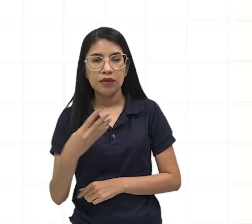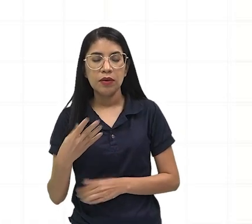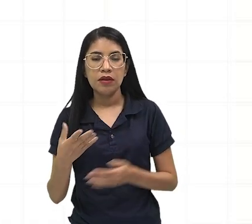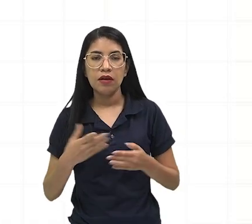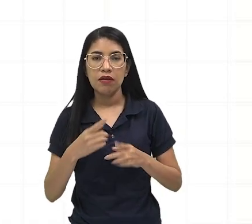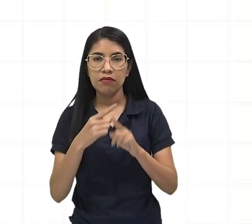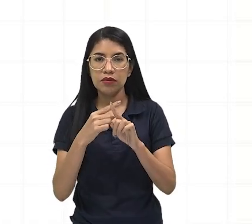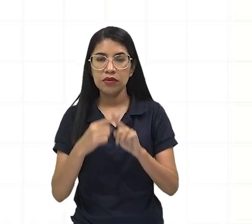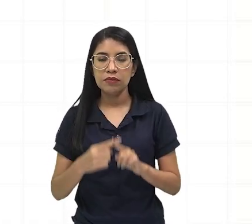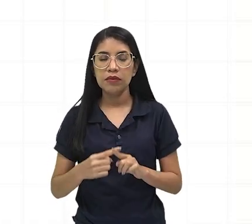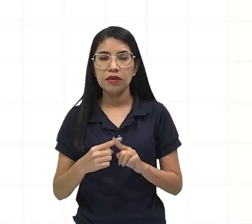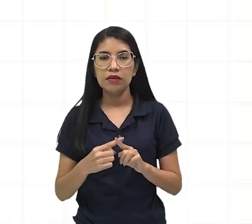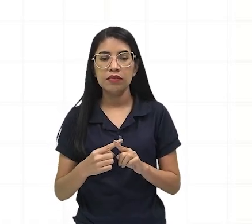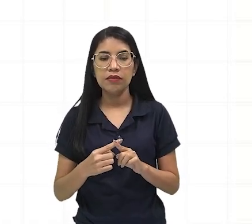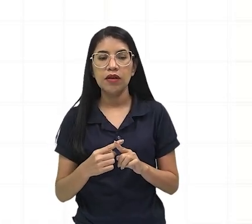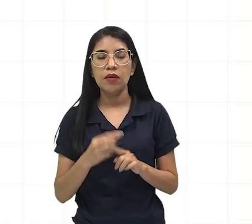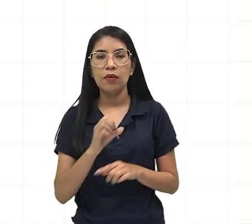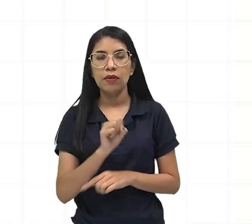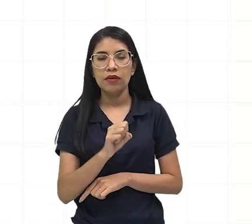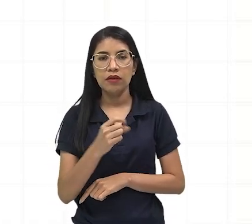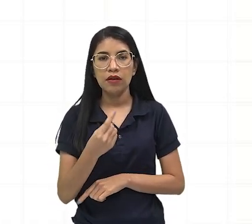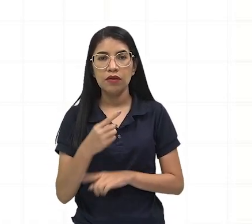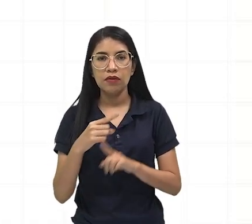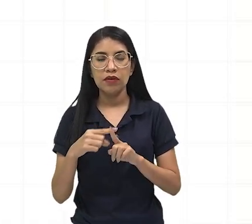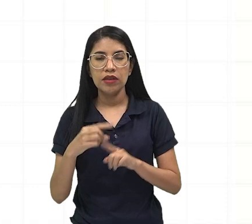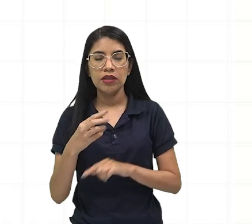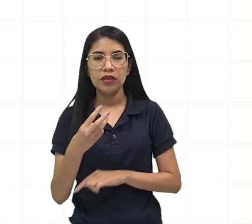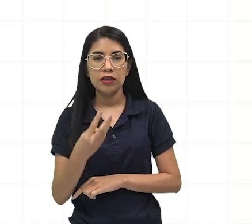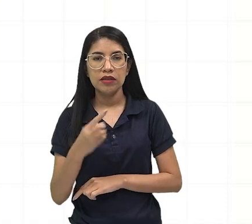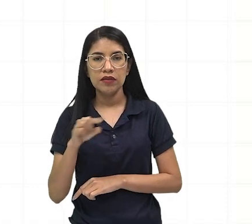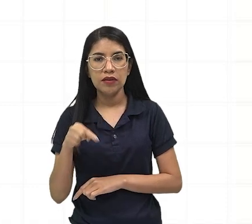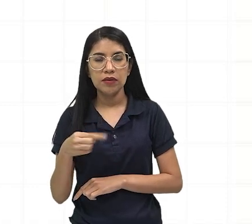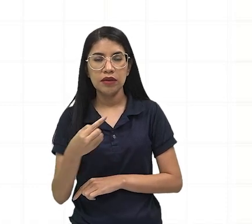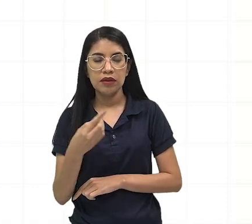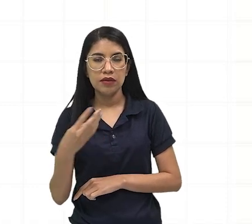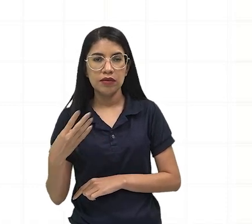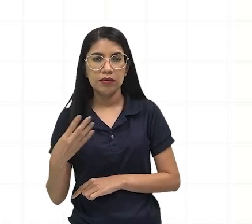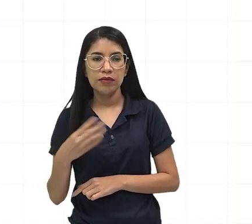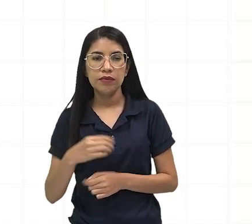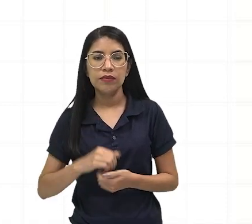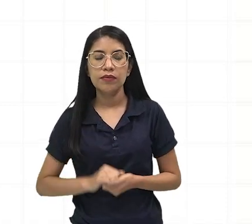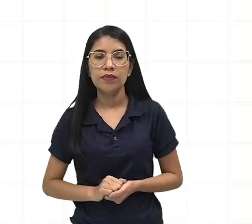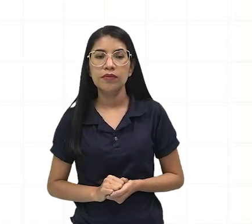multiplicar por 3,14 o 81.